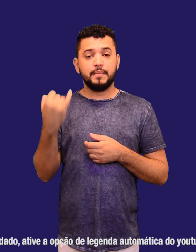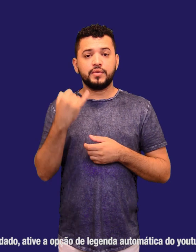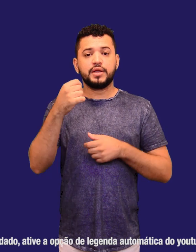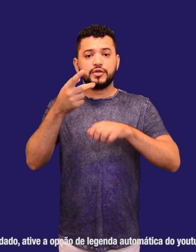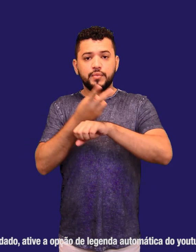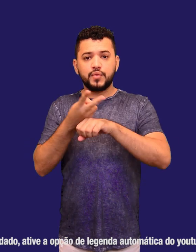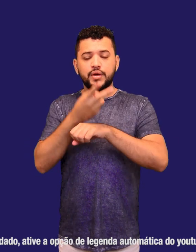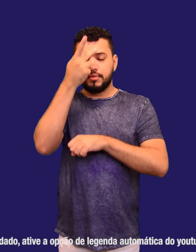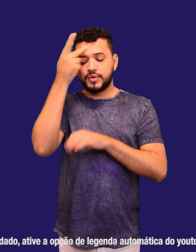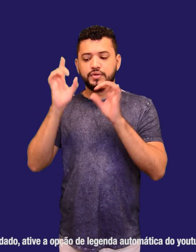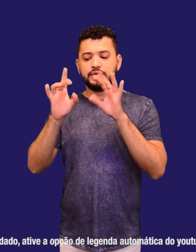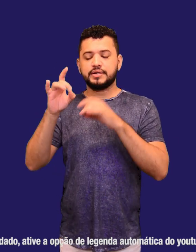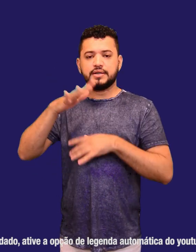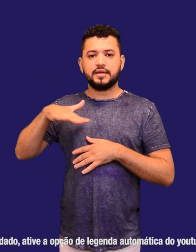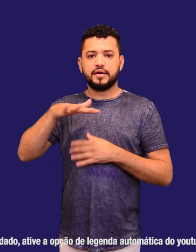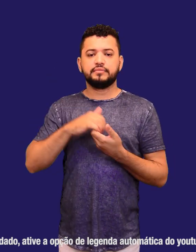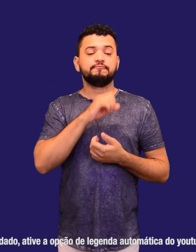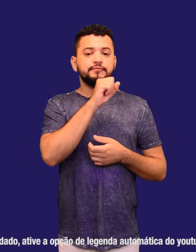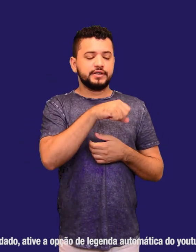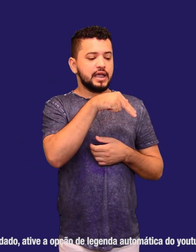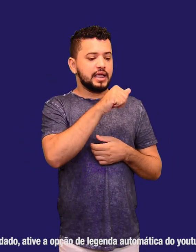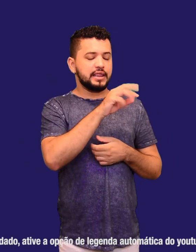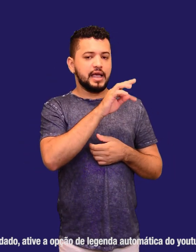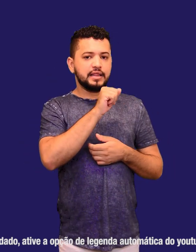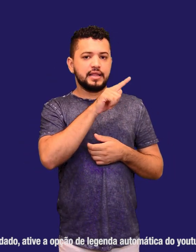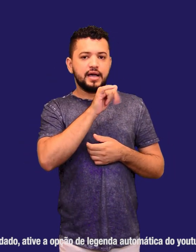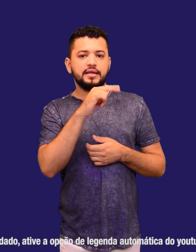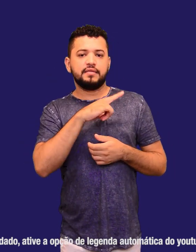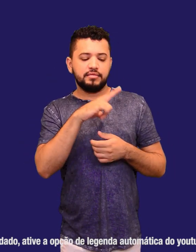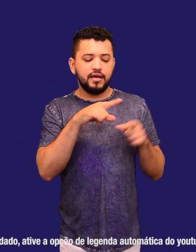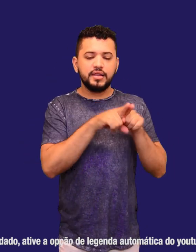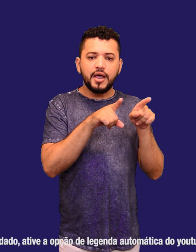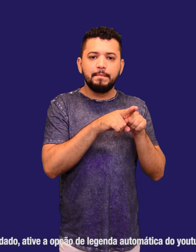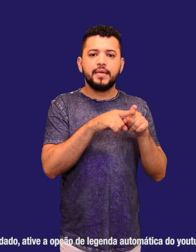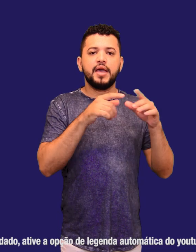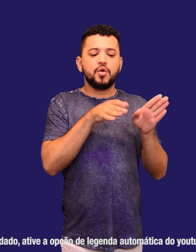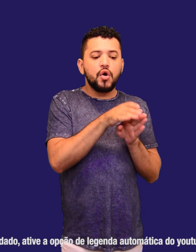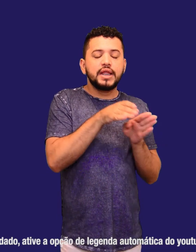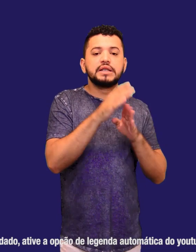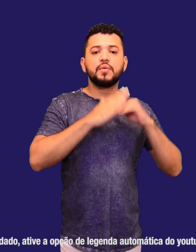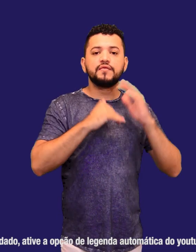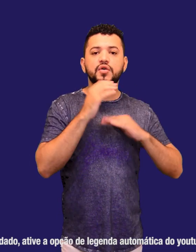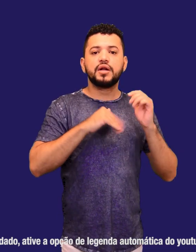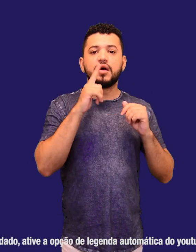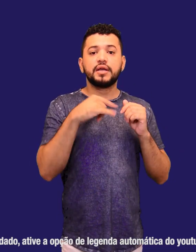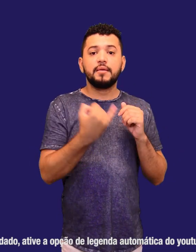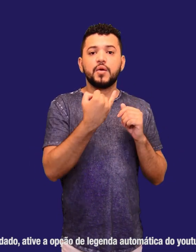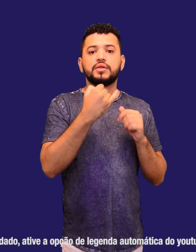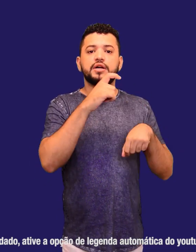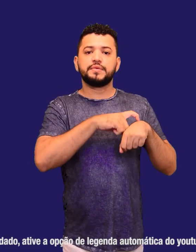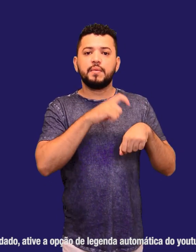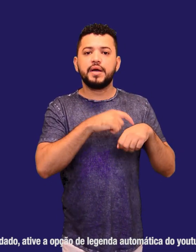a pena, com certeza, Natália. O Rede Carreiras oferece, né, orientação profissional, é fundamental para essa etapa do processo, né?